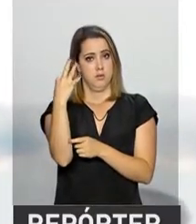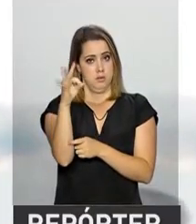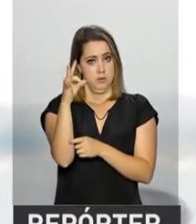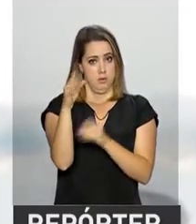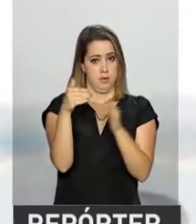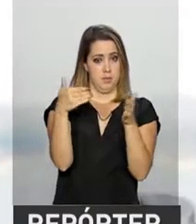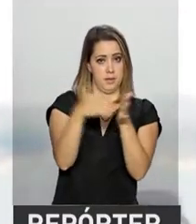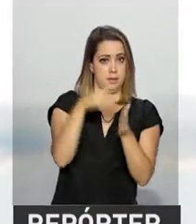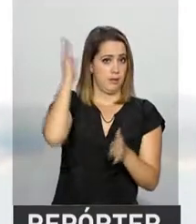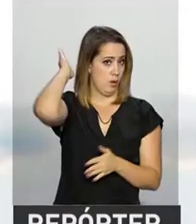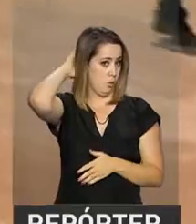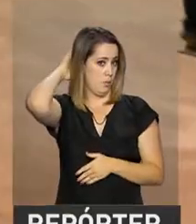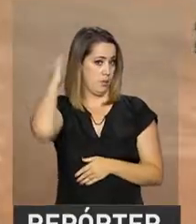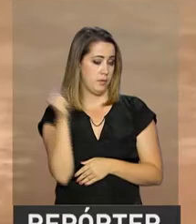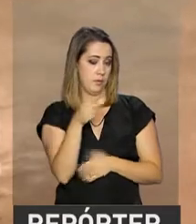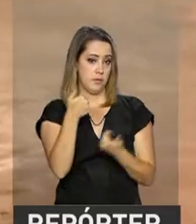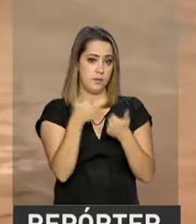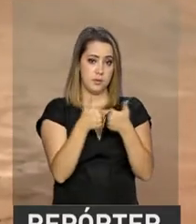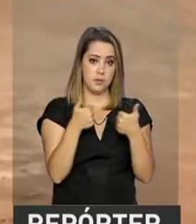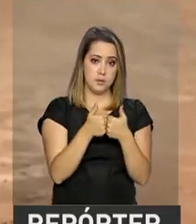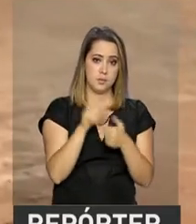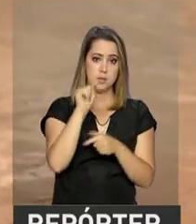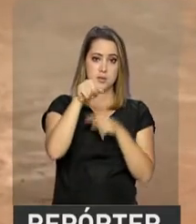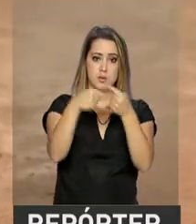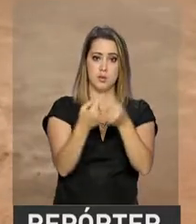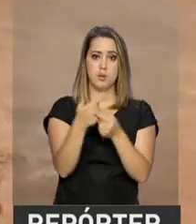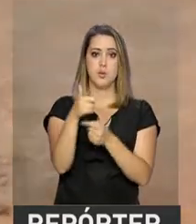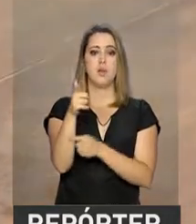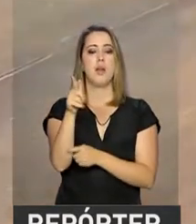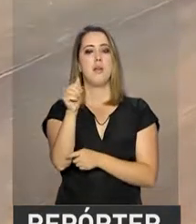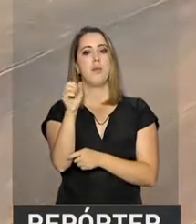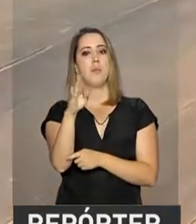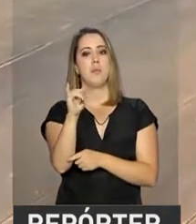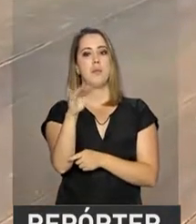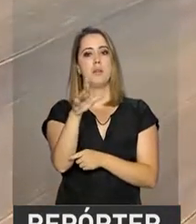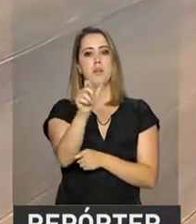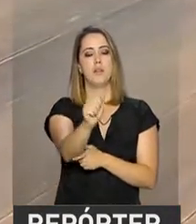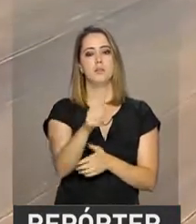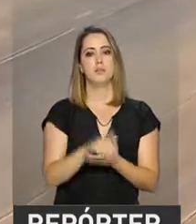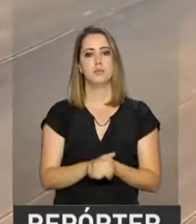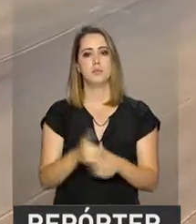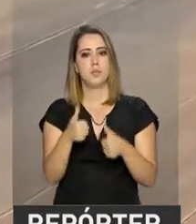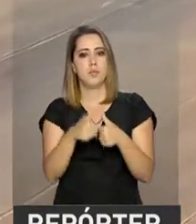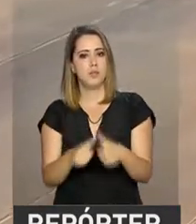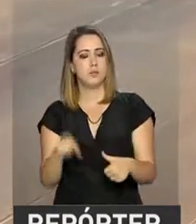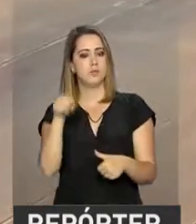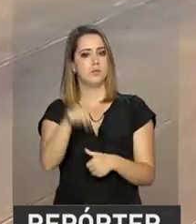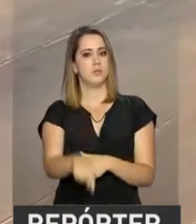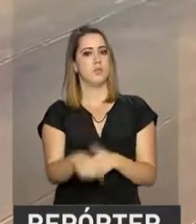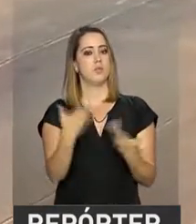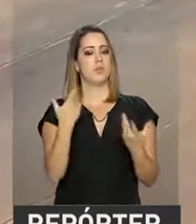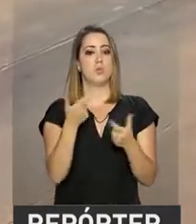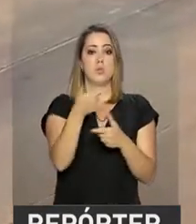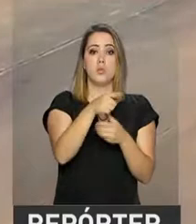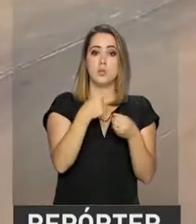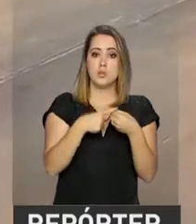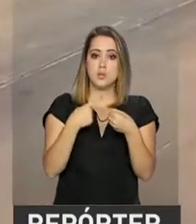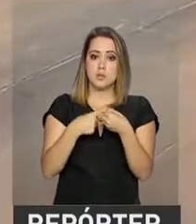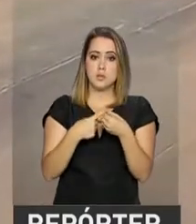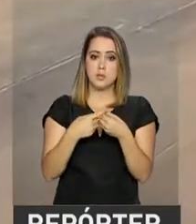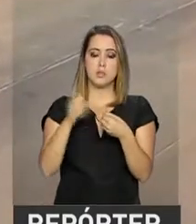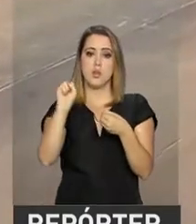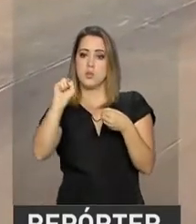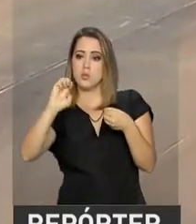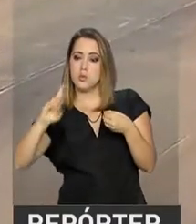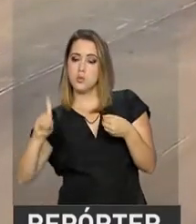quem vai acompanhar do outro lado a repórter gabriela noronha do ano estou aqui em são geraldo do araguaia cidade do